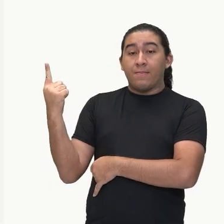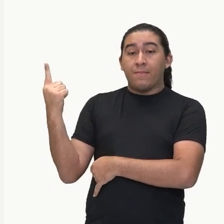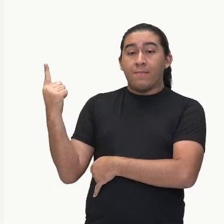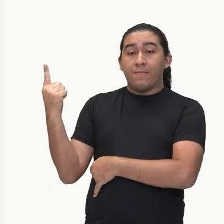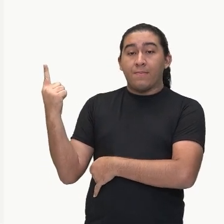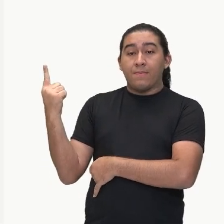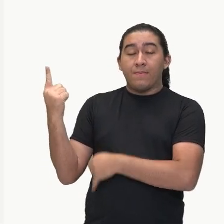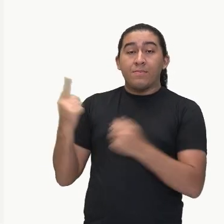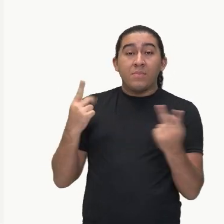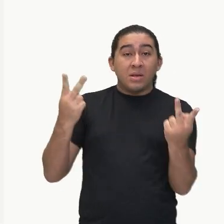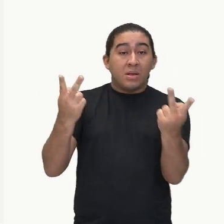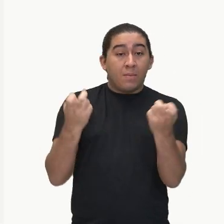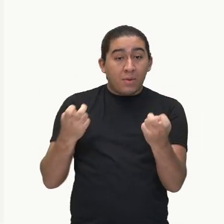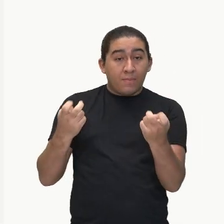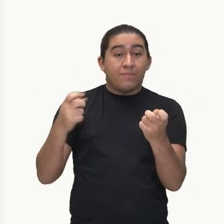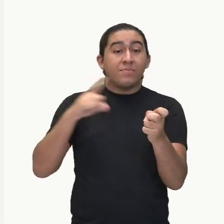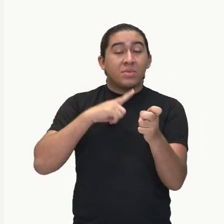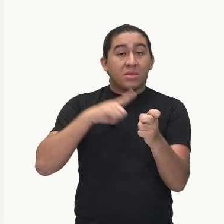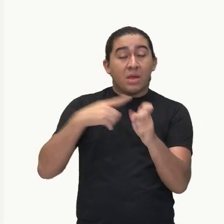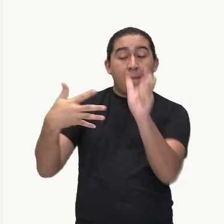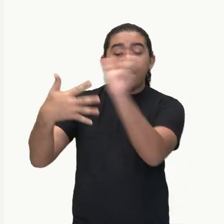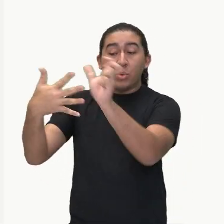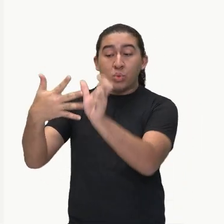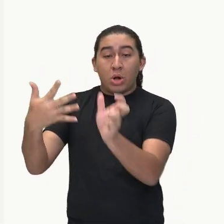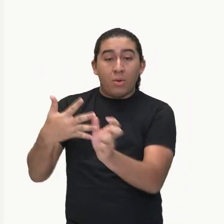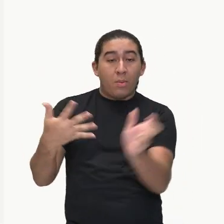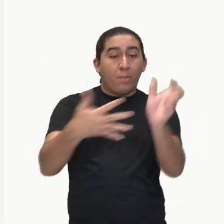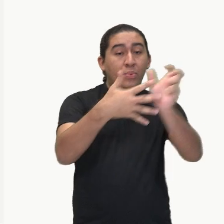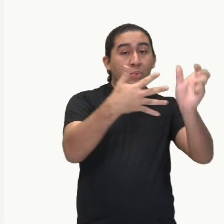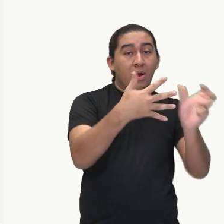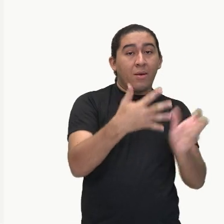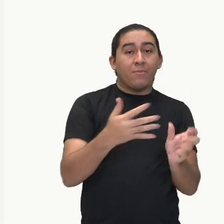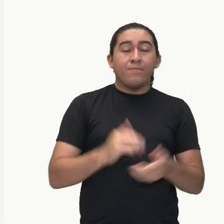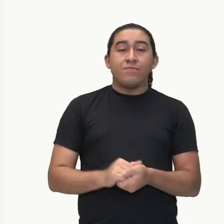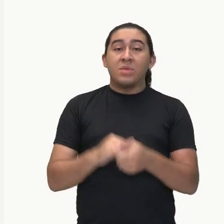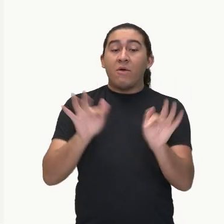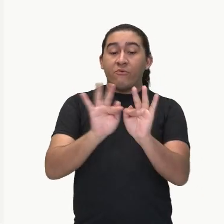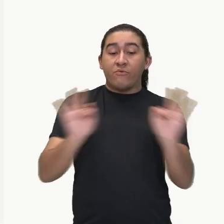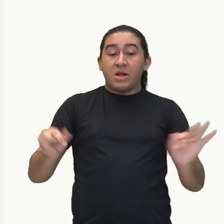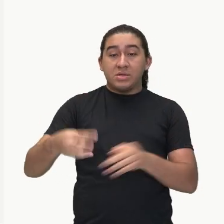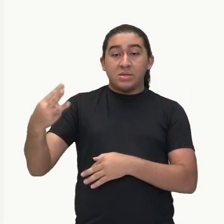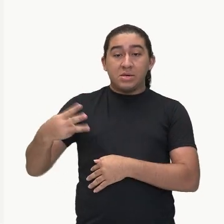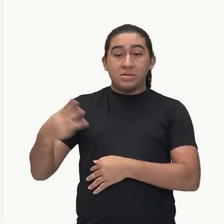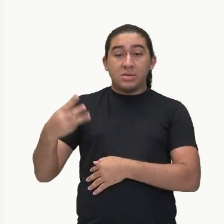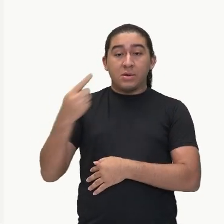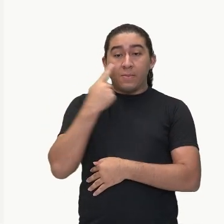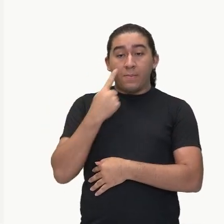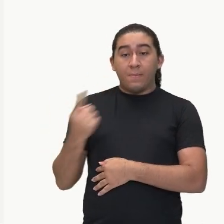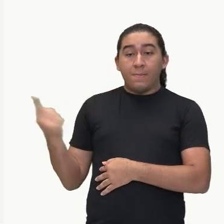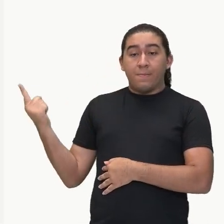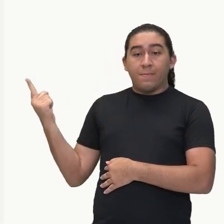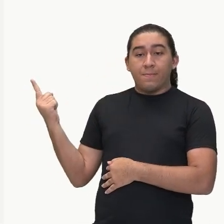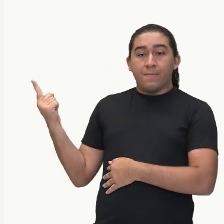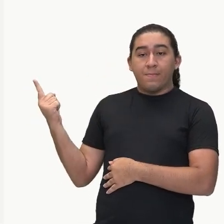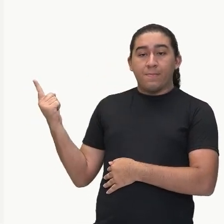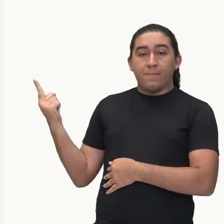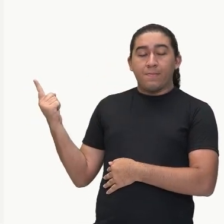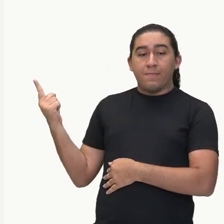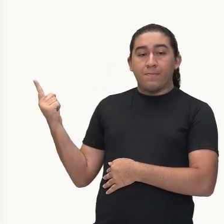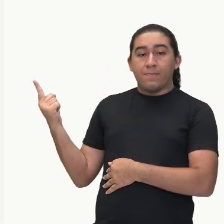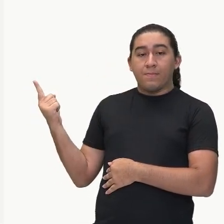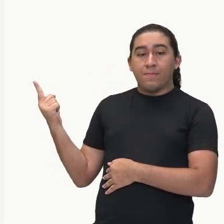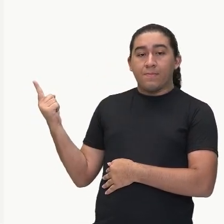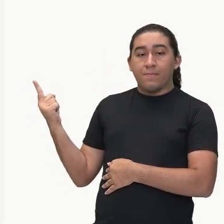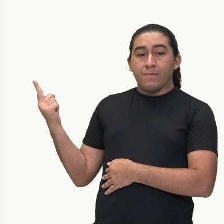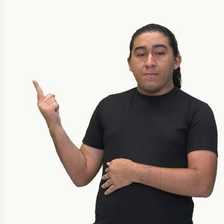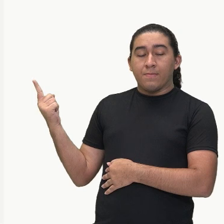desabrocham. Cristina e Eva entraram no hospital. Olha, Cristina entrou, mas a